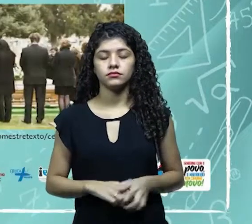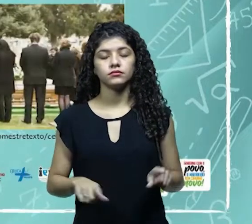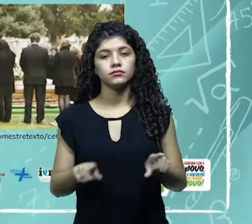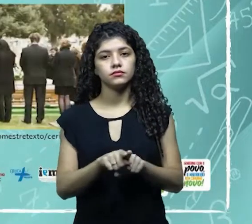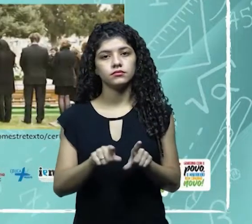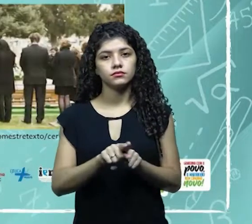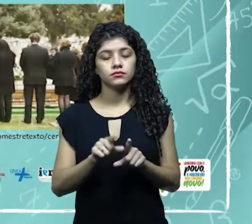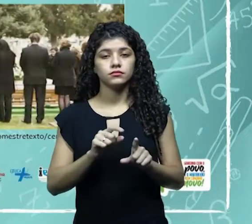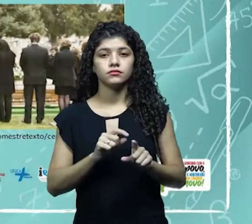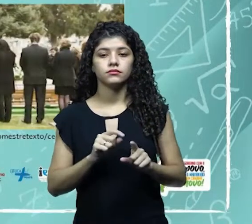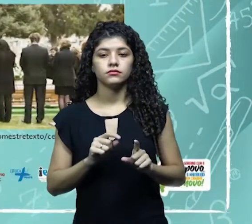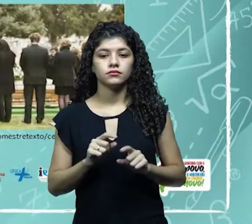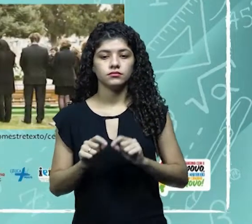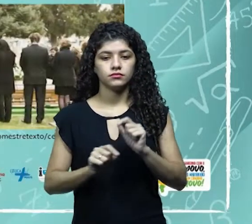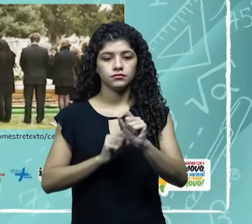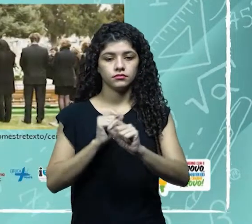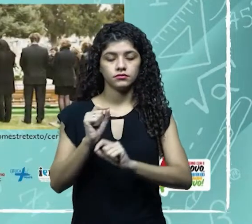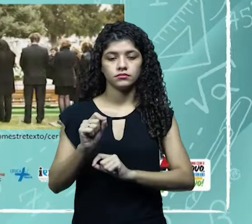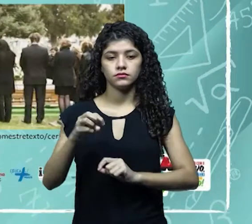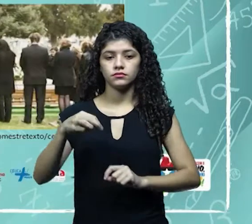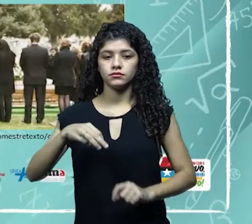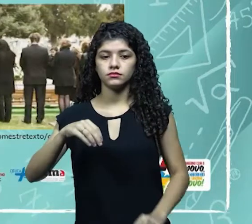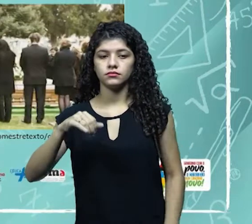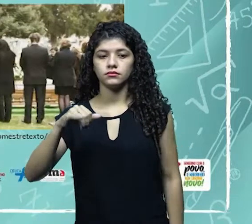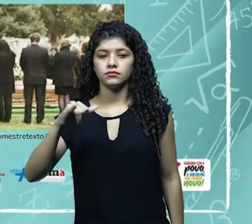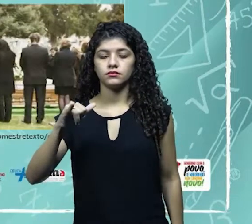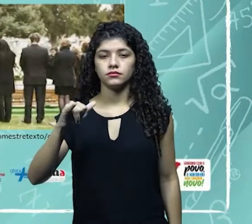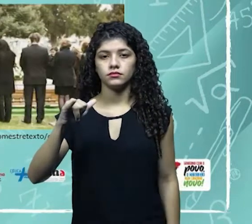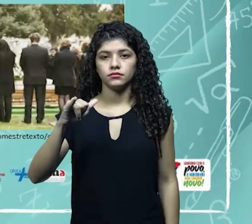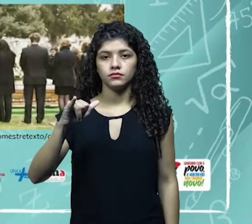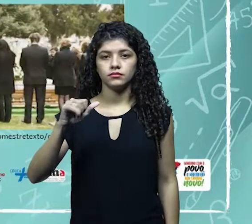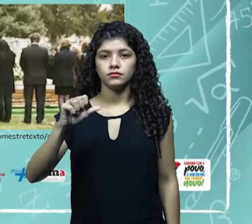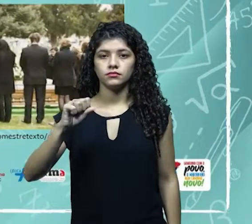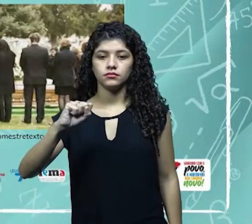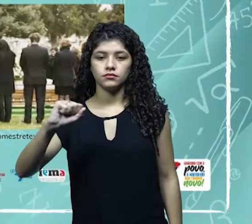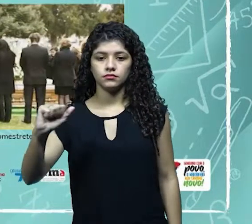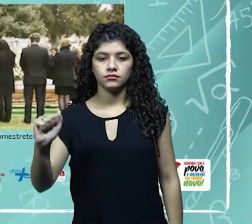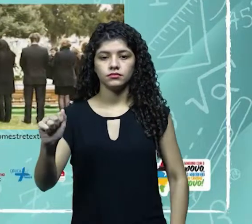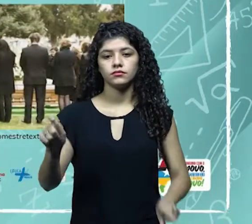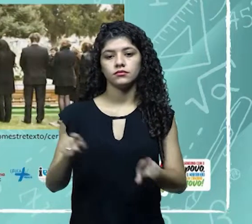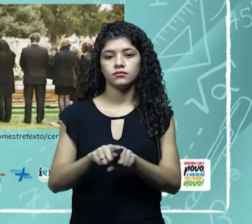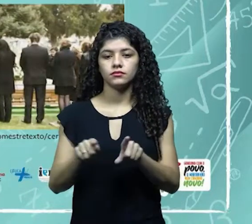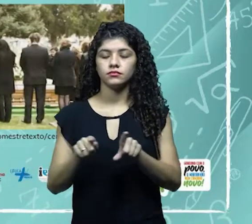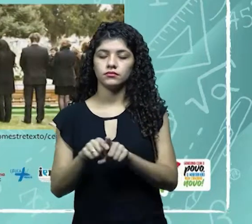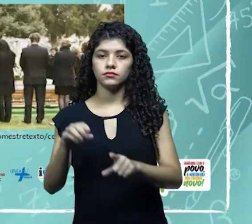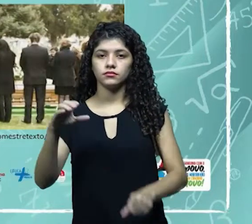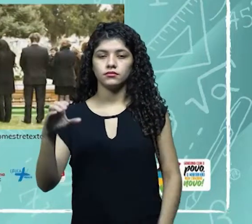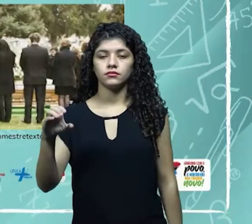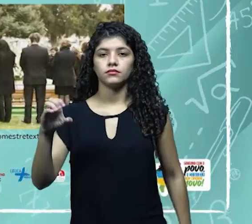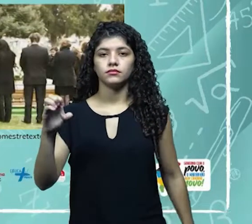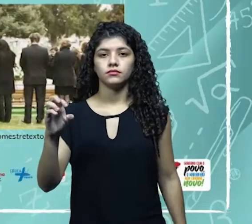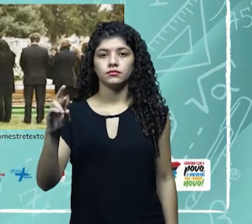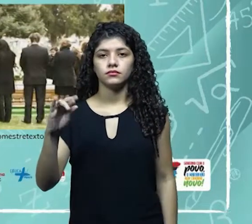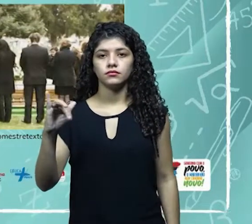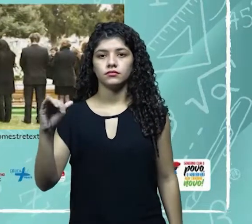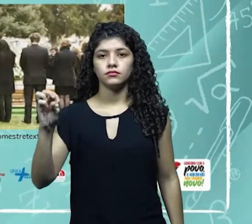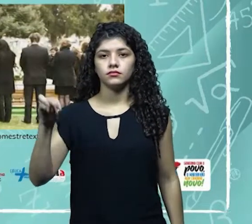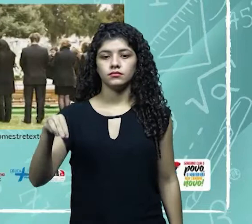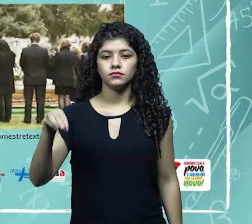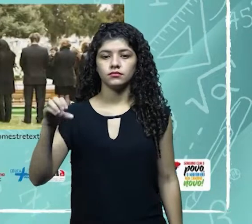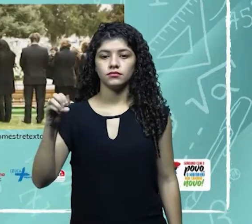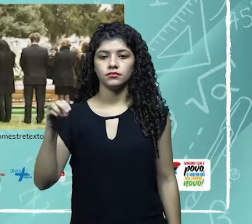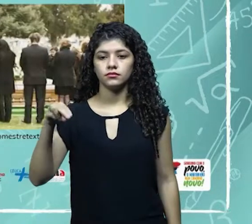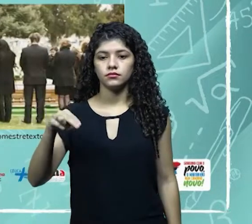e é missa também uma celebração eucarística né cerimônia fúnebre fúnebre que também o